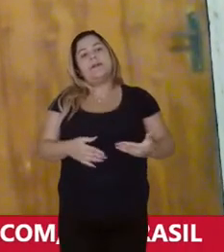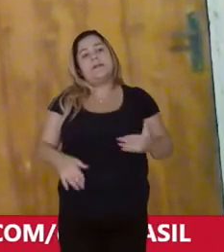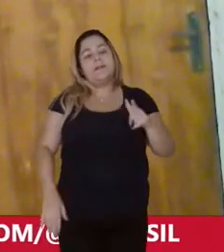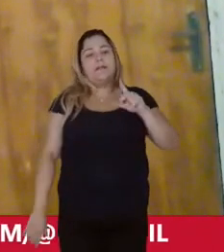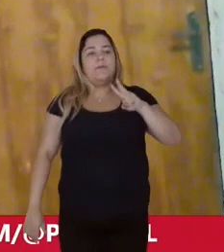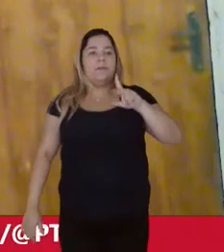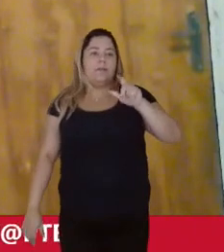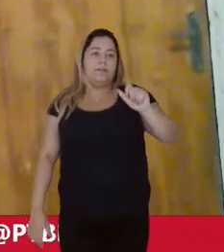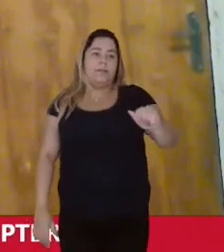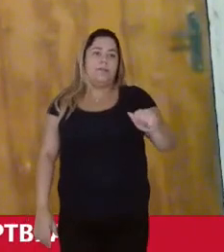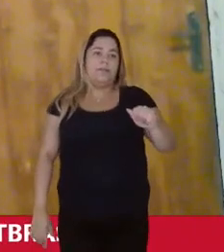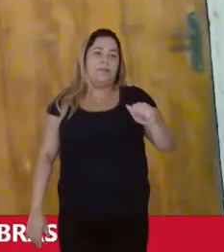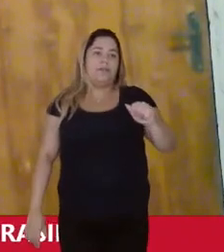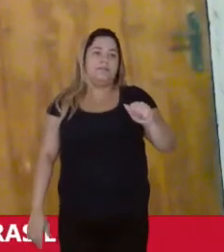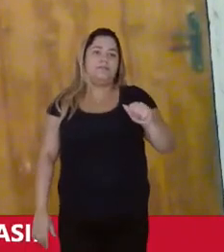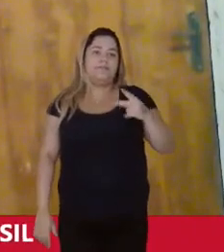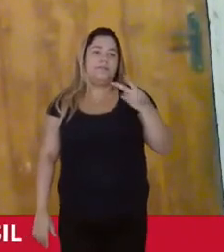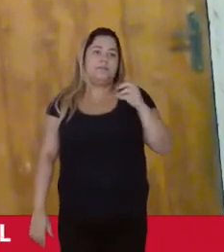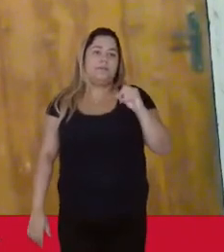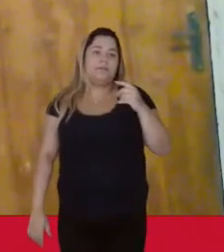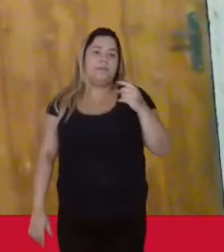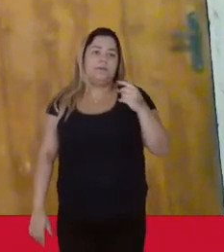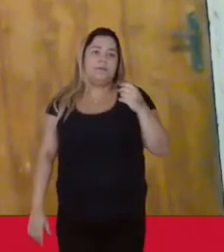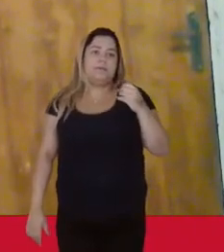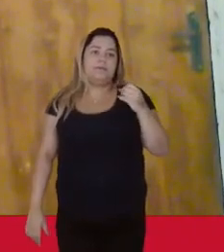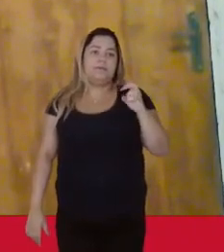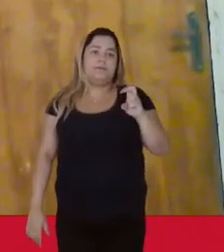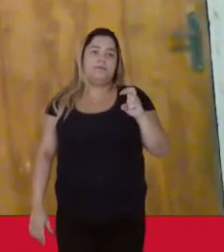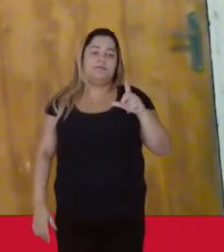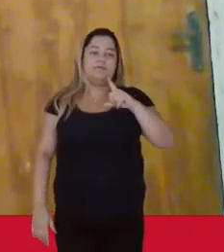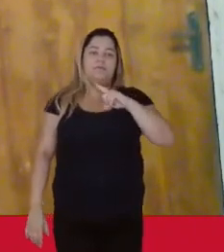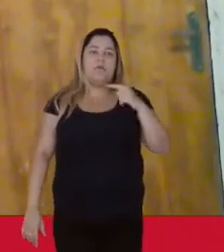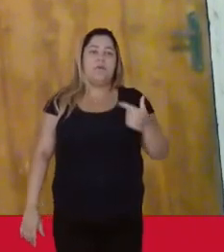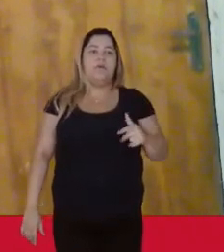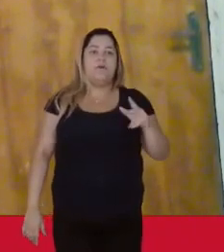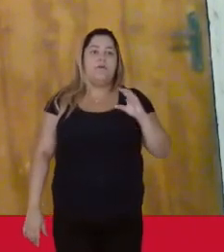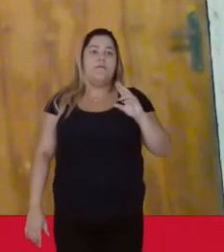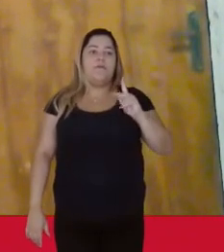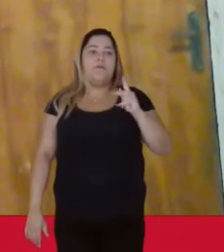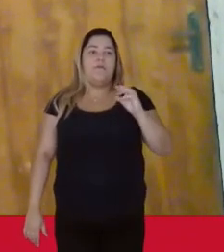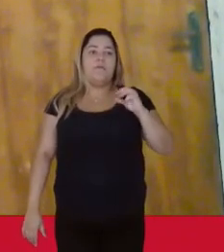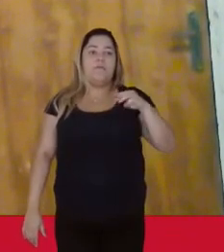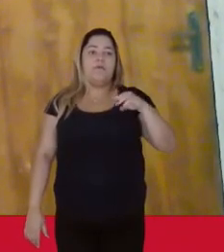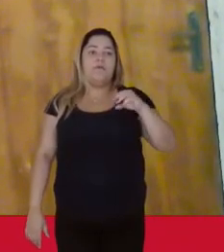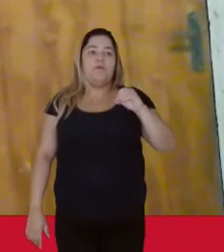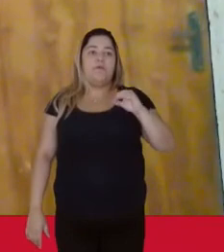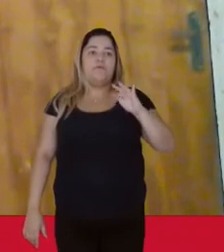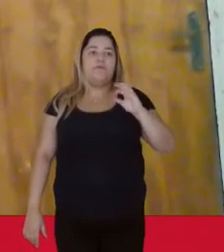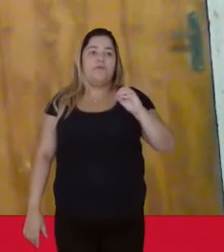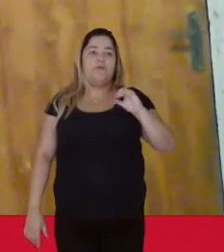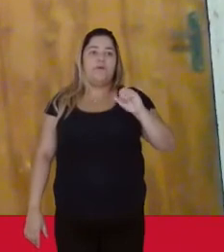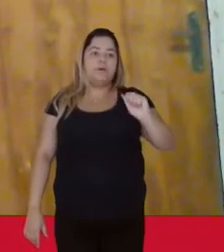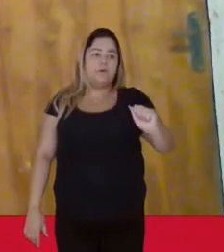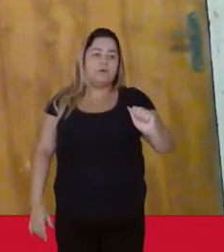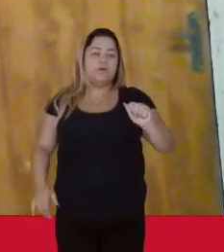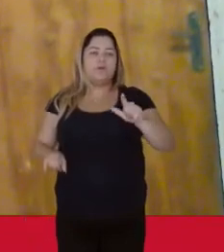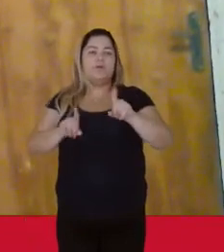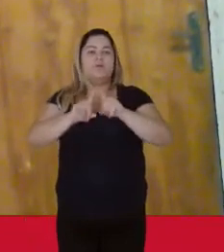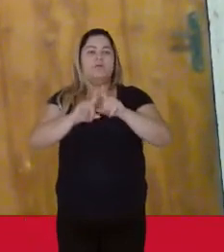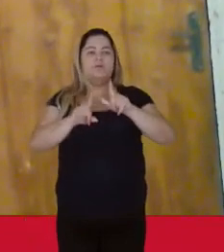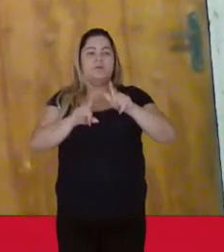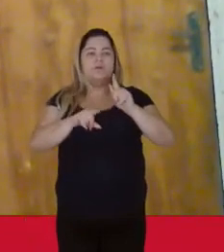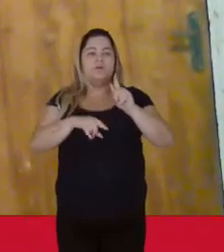aí a criação do Brasil Sem Homofobia, né? Nós tivemos aí o tripé da cidadania, da população